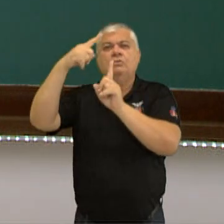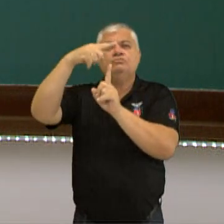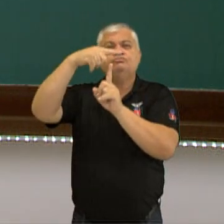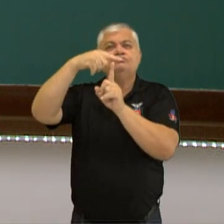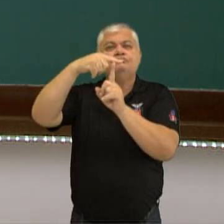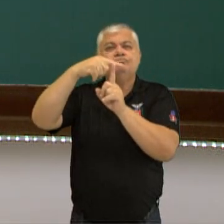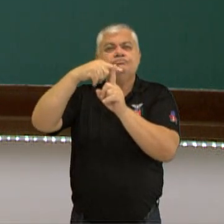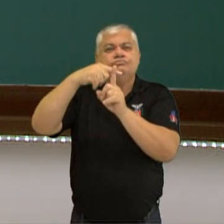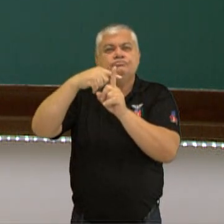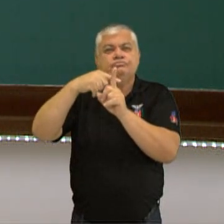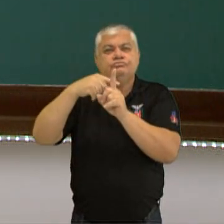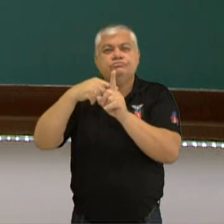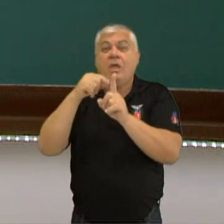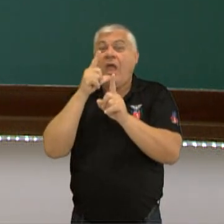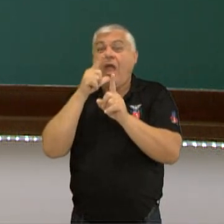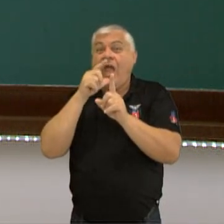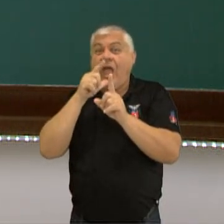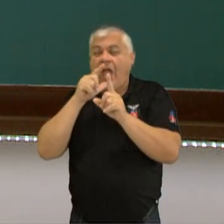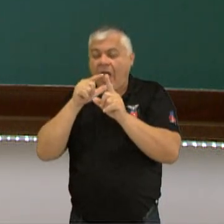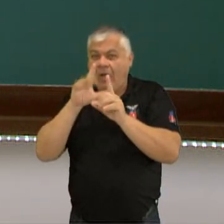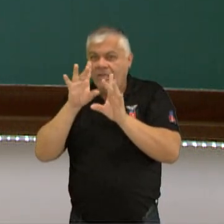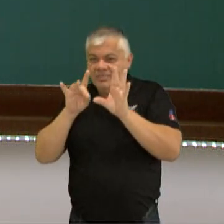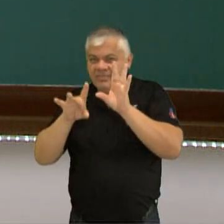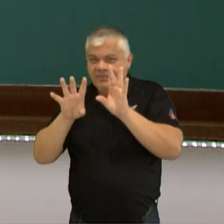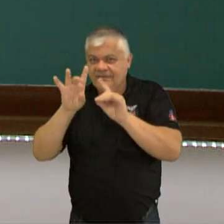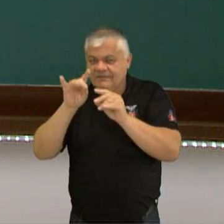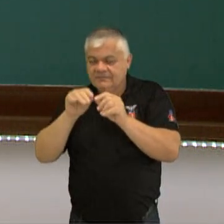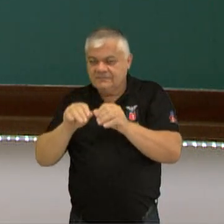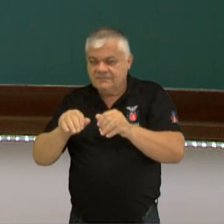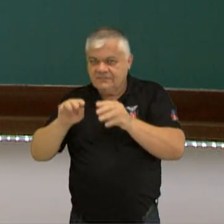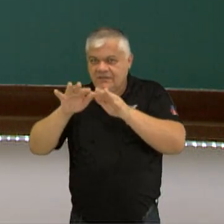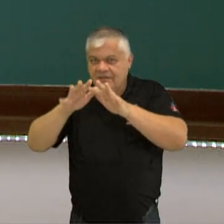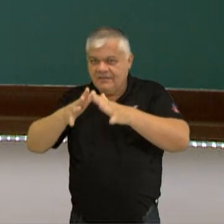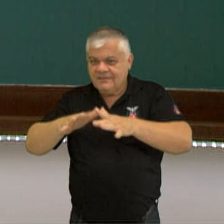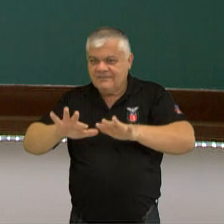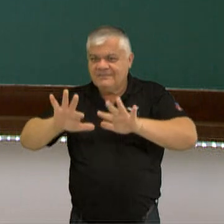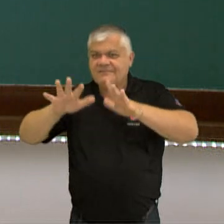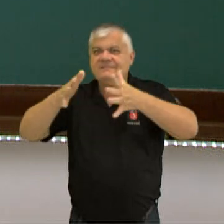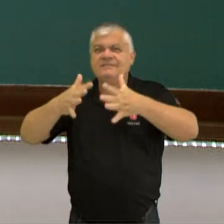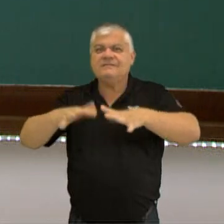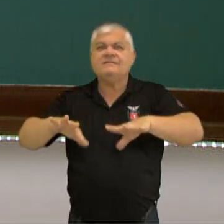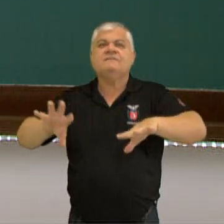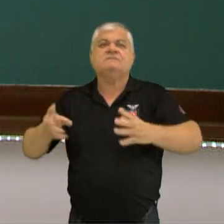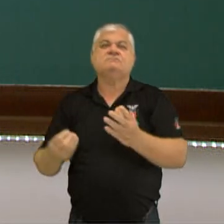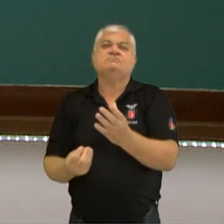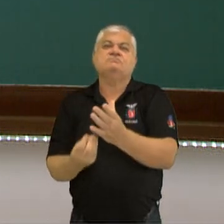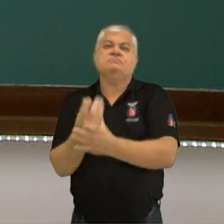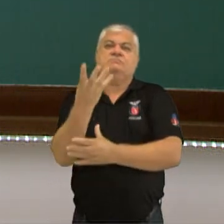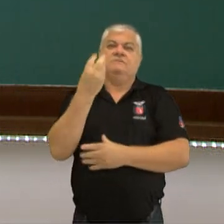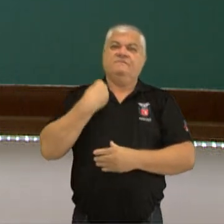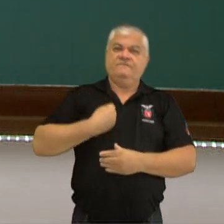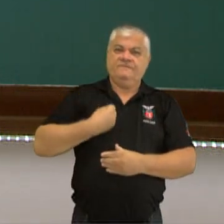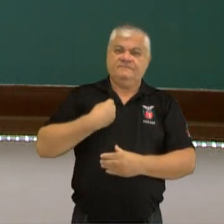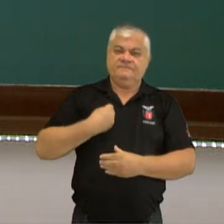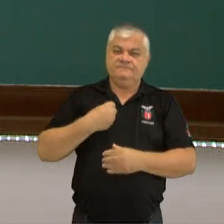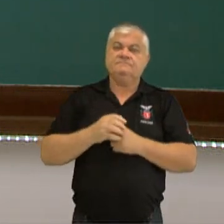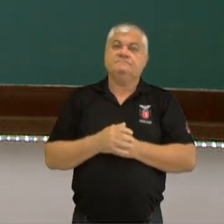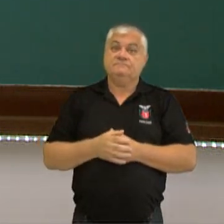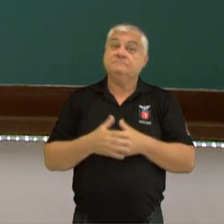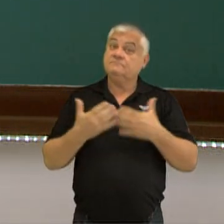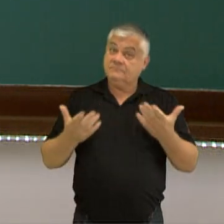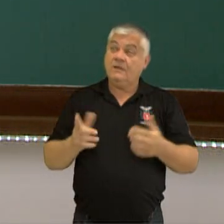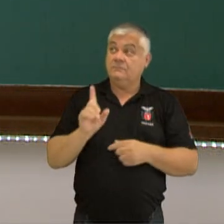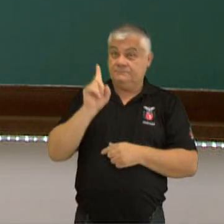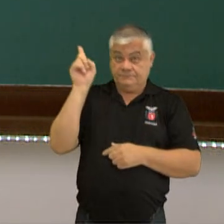água no estado líquido para que a vida se originasse. Então, novamente, eu trago aqui